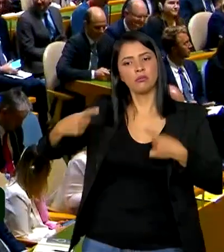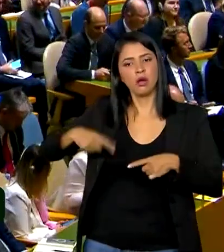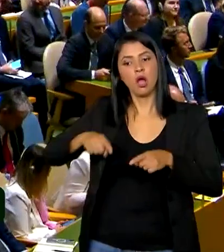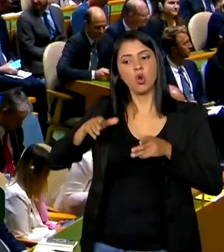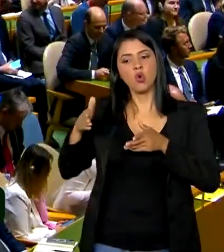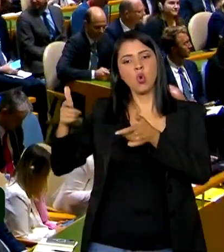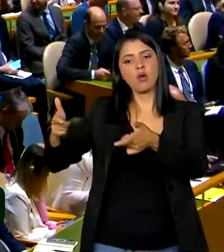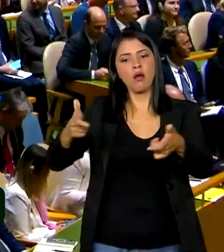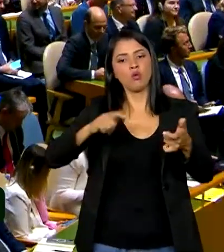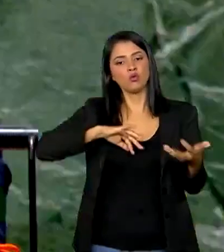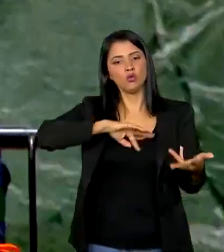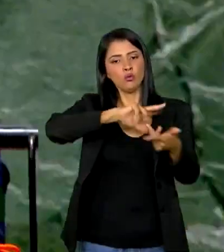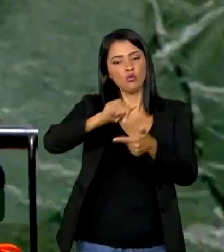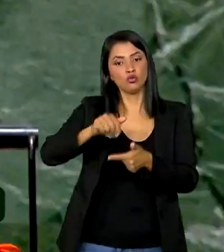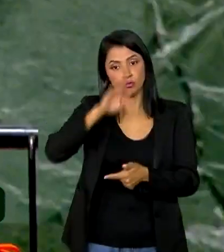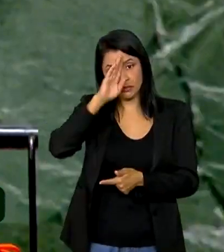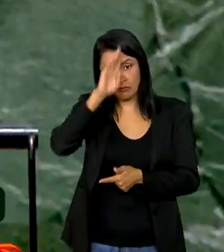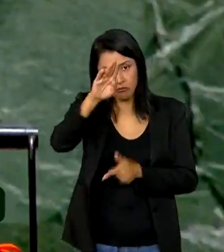mulher.